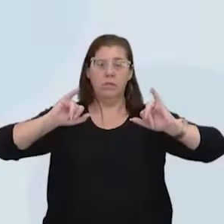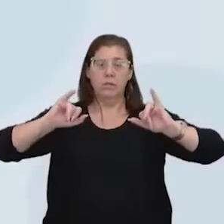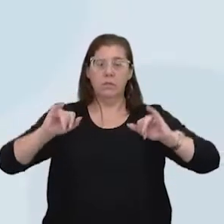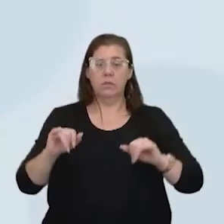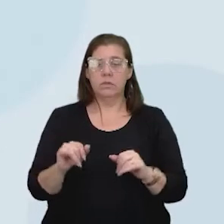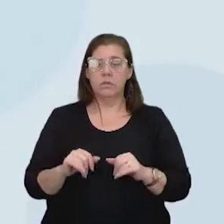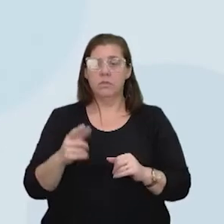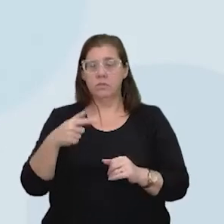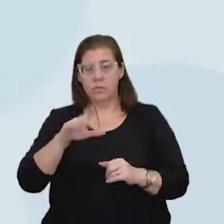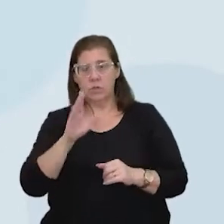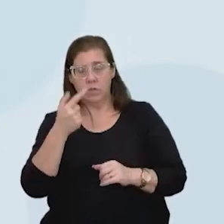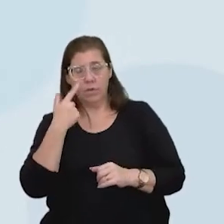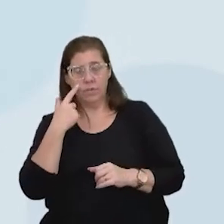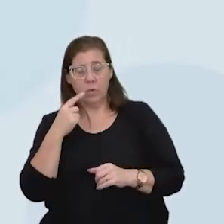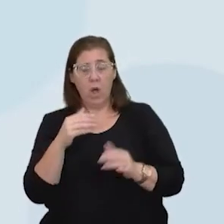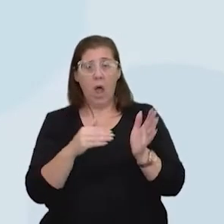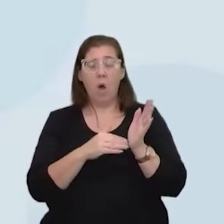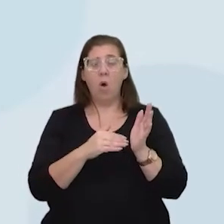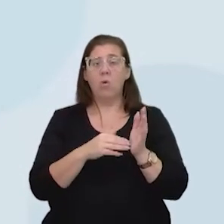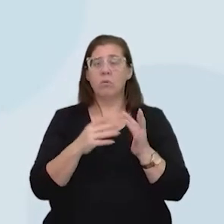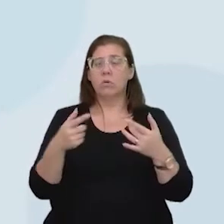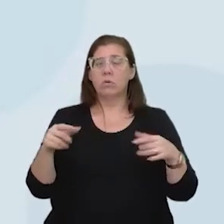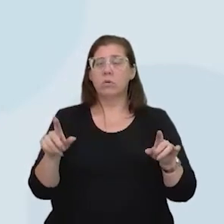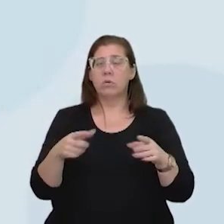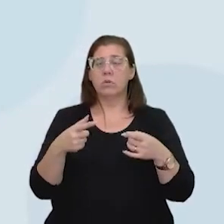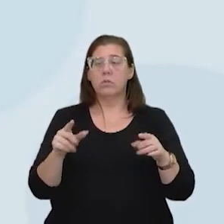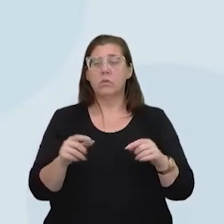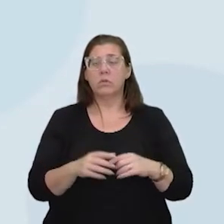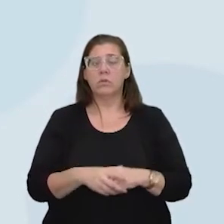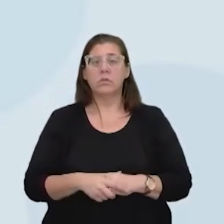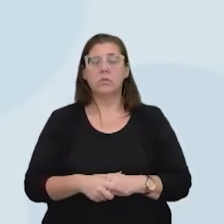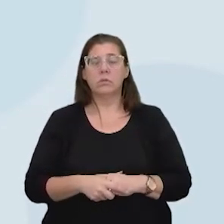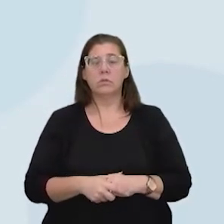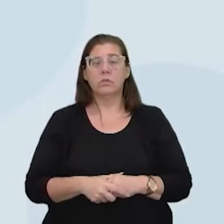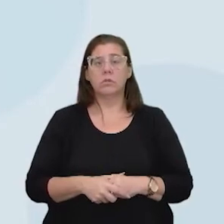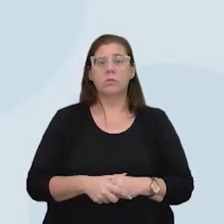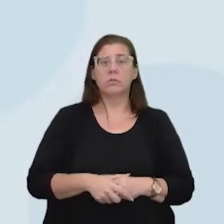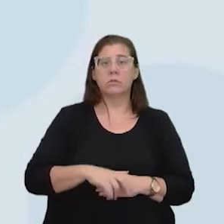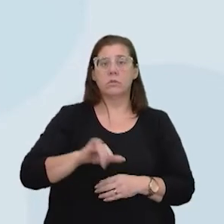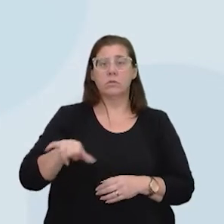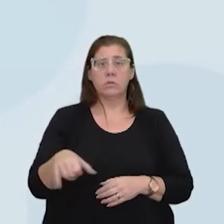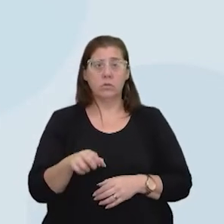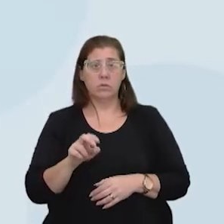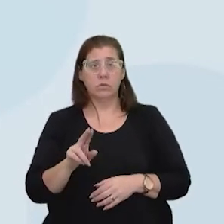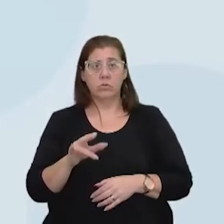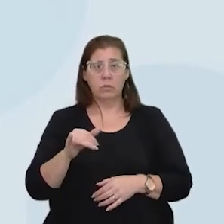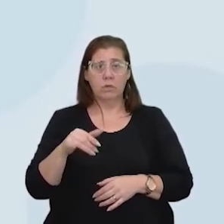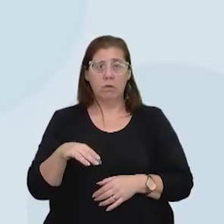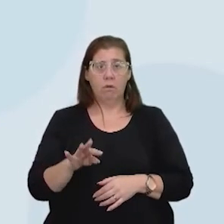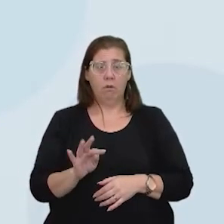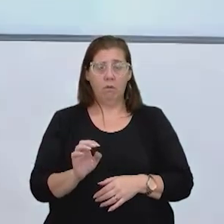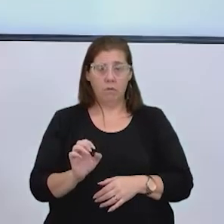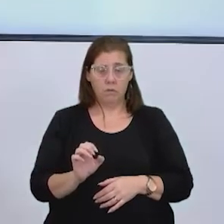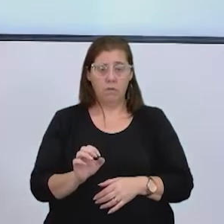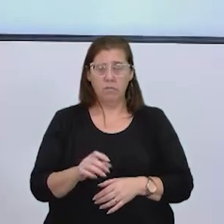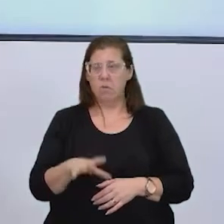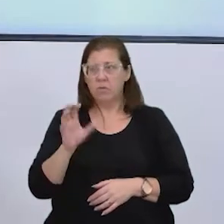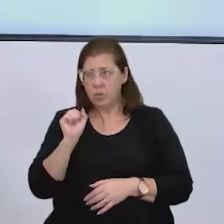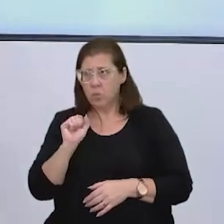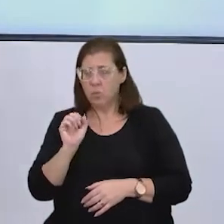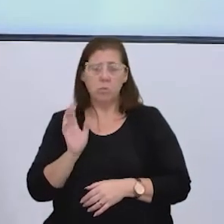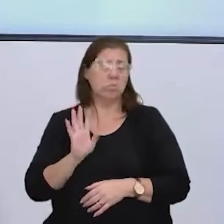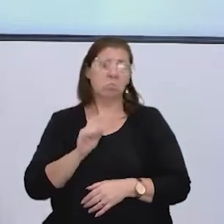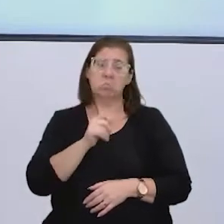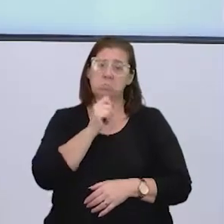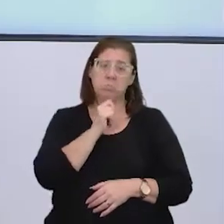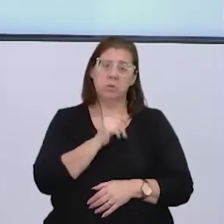você já ouviu a última música da... Quem lançou música agora? Juliette. Não ouvi.